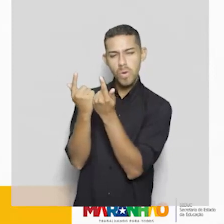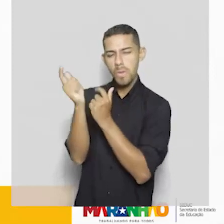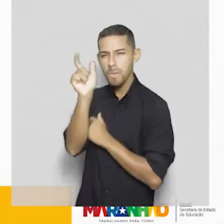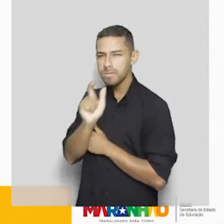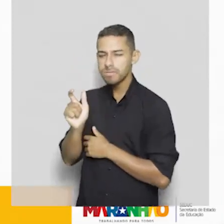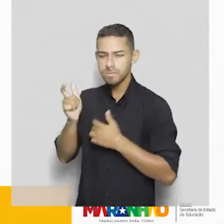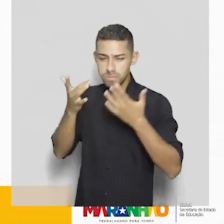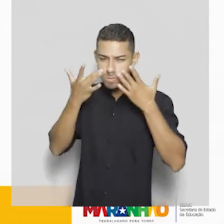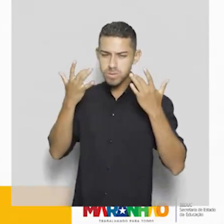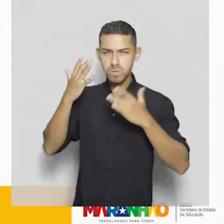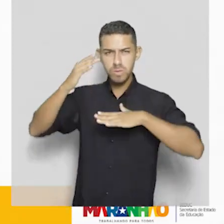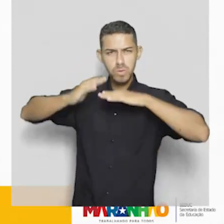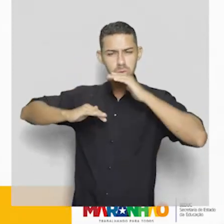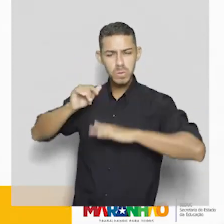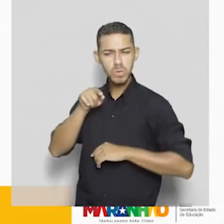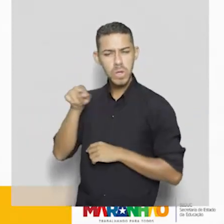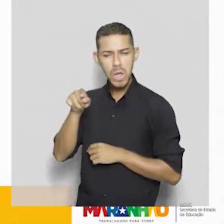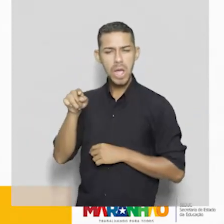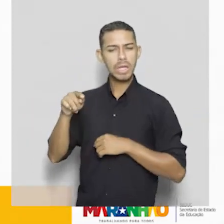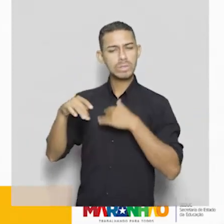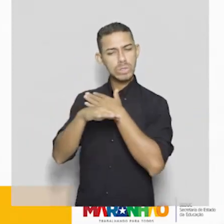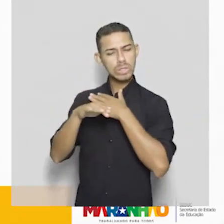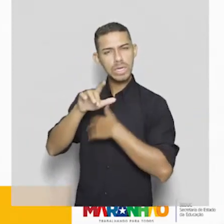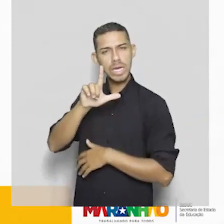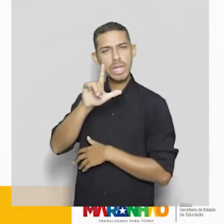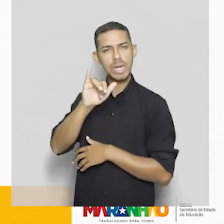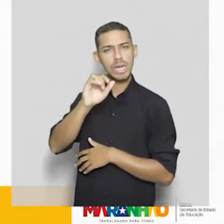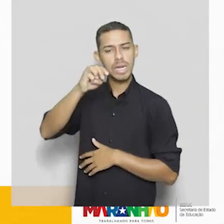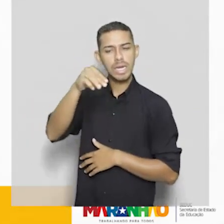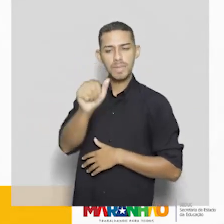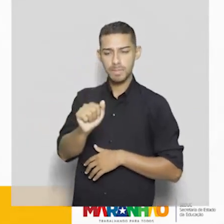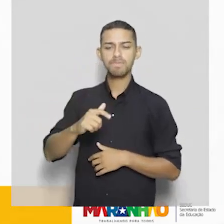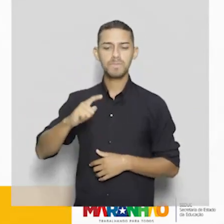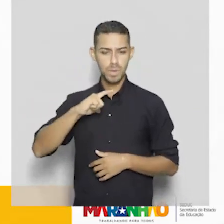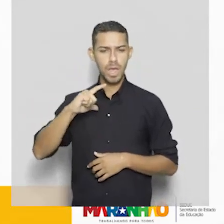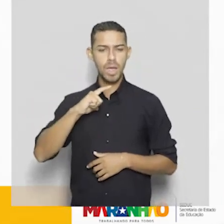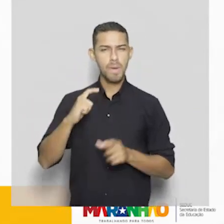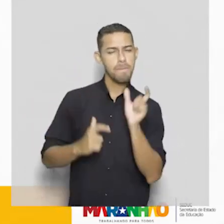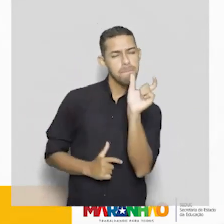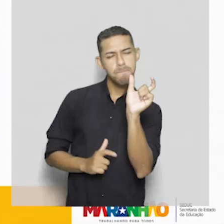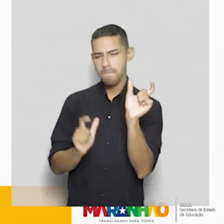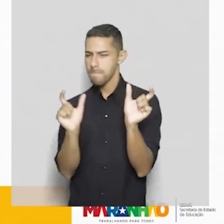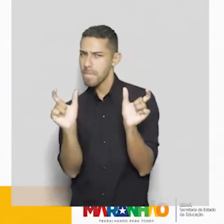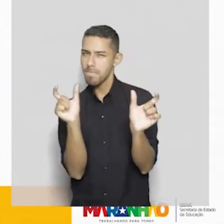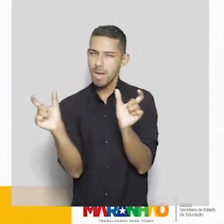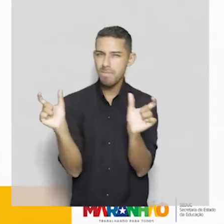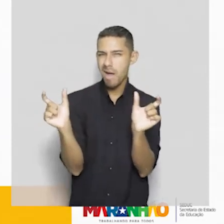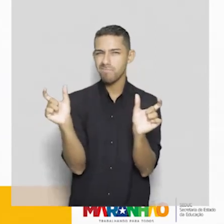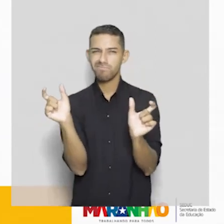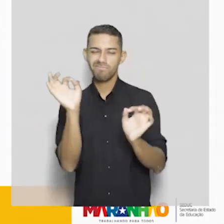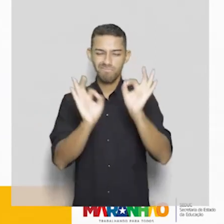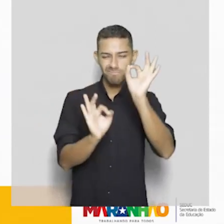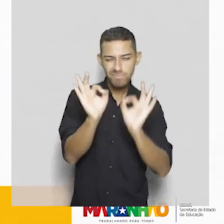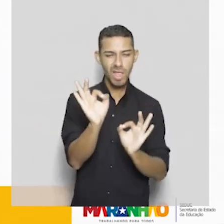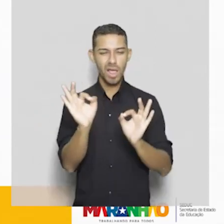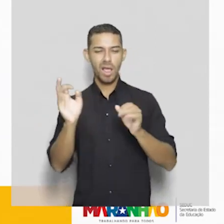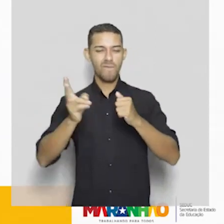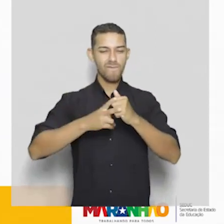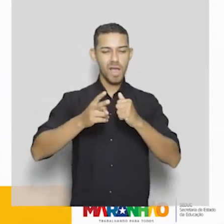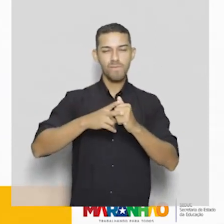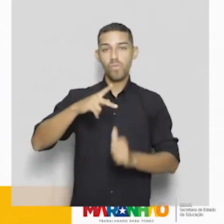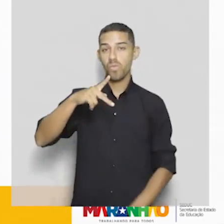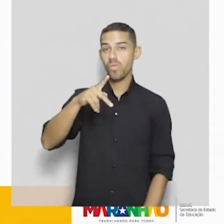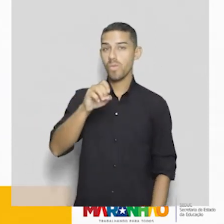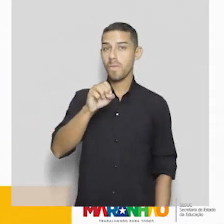intervenções artísticas na cidade de Lima, há um jogo de palavras com o verbo poner, né? Na